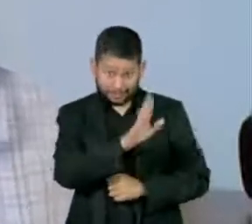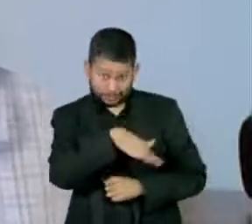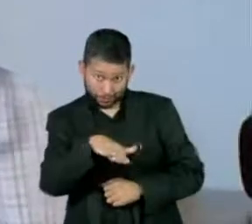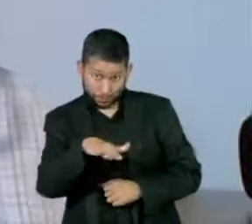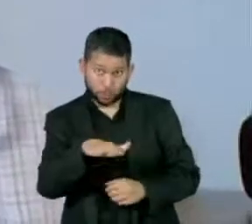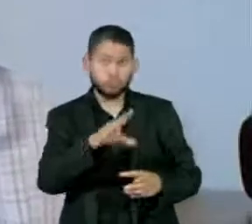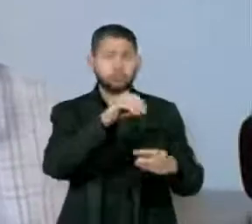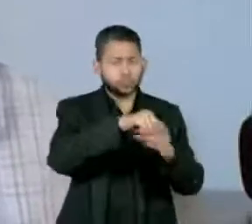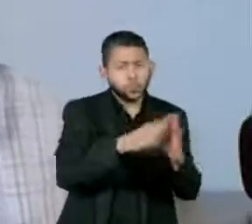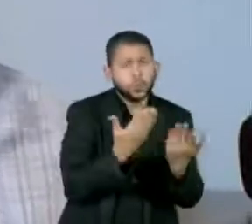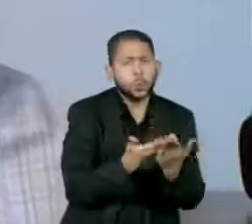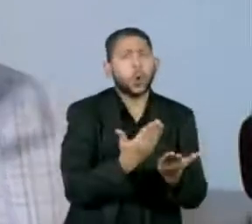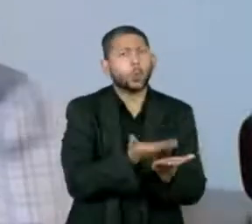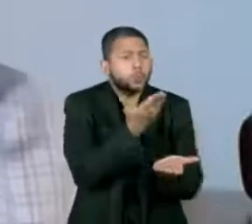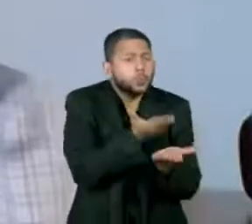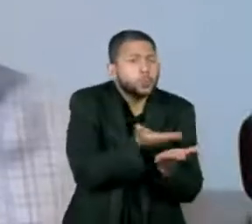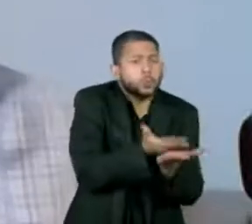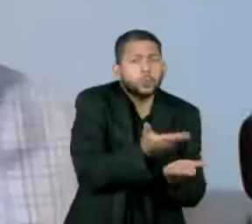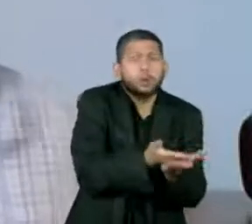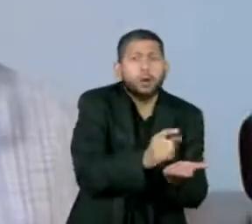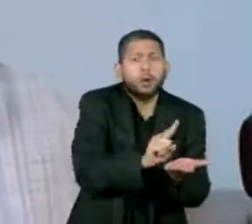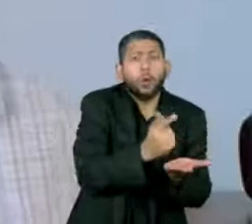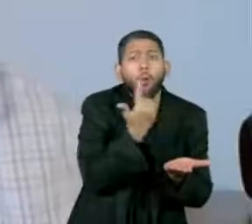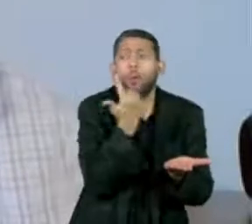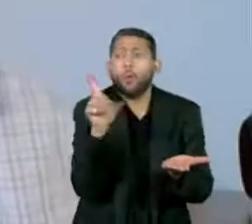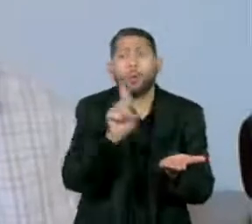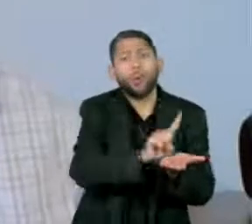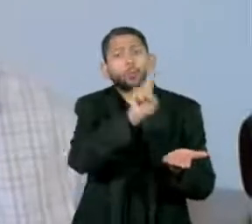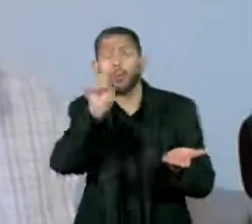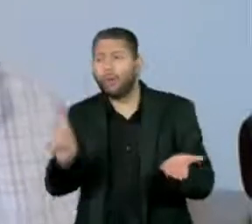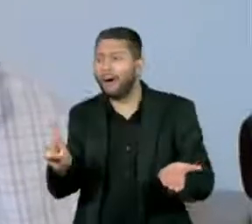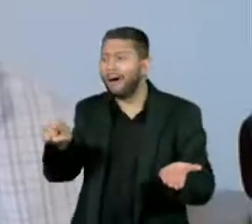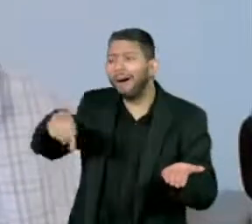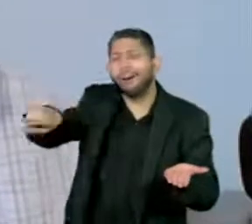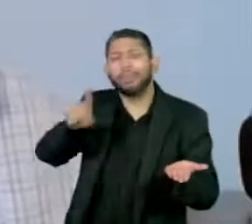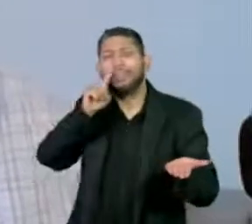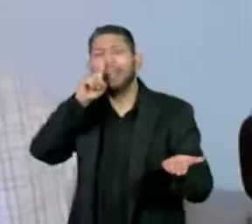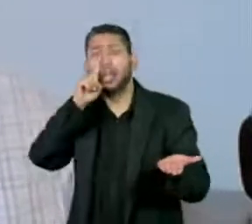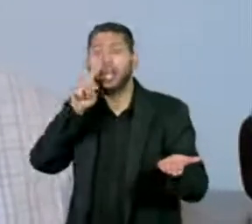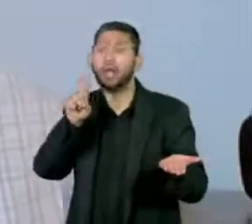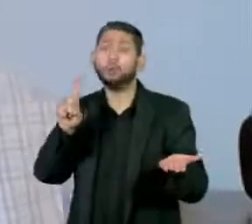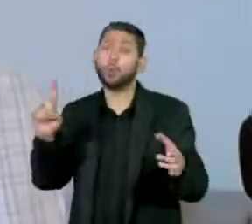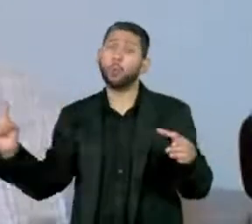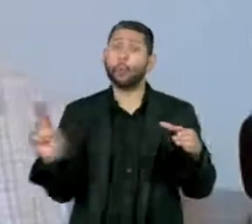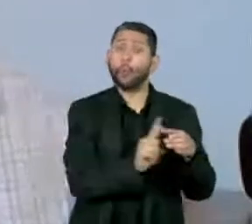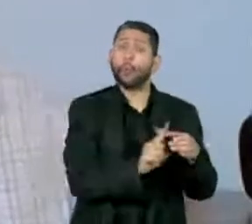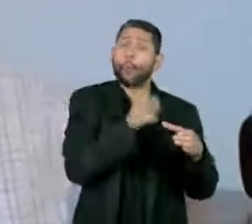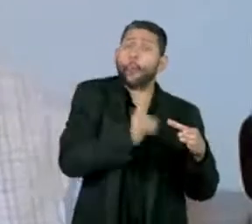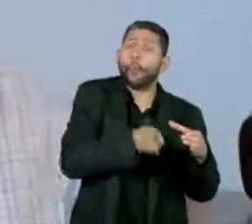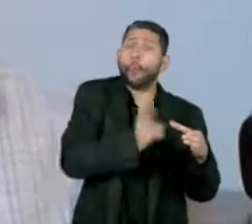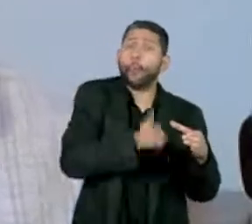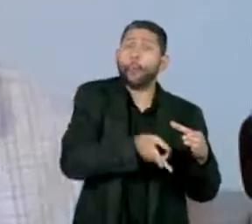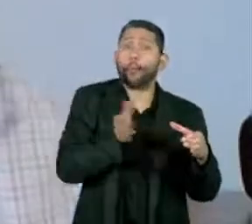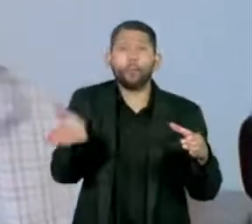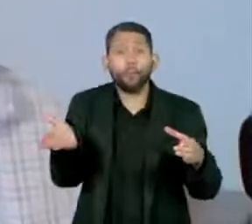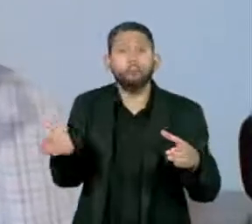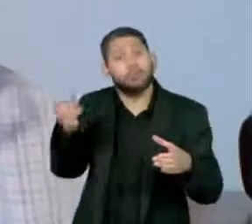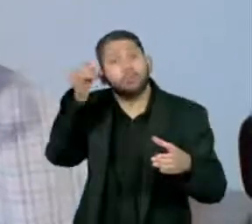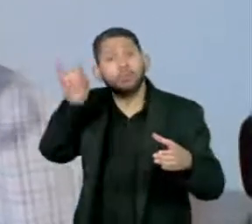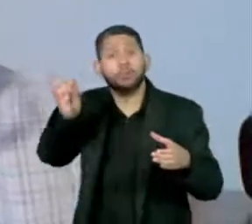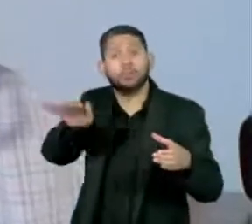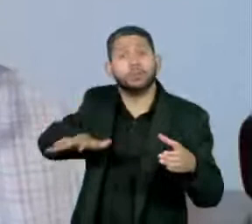ambiente escolar, na maioria das vezes, você está menos exposto a riscos